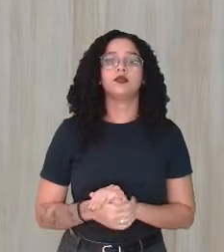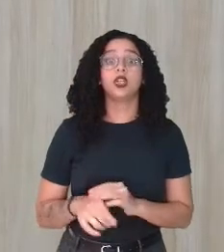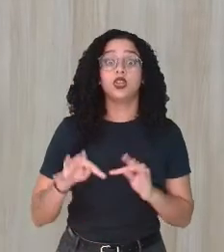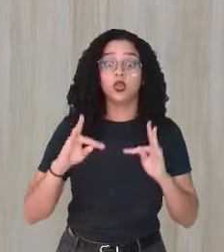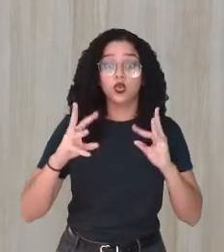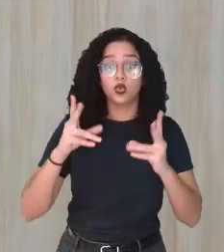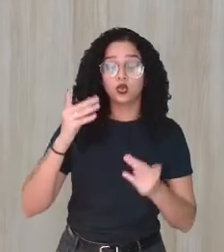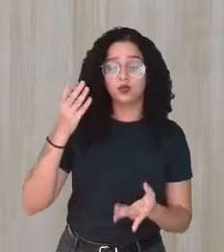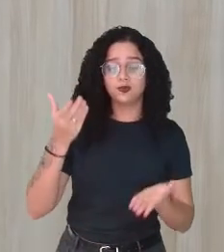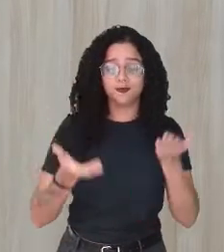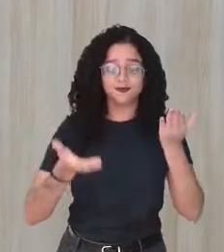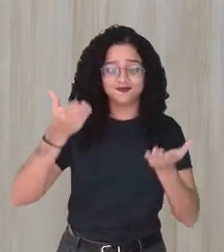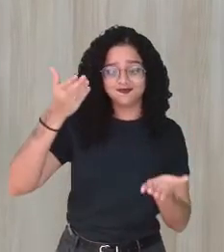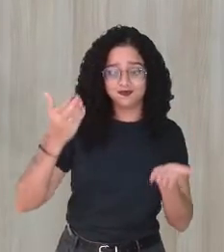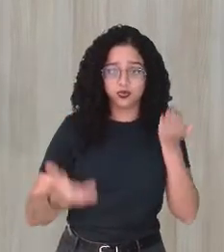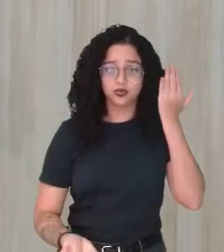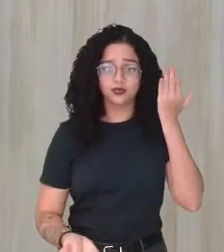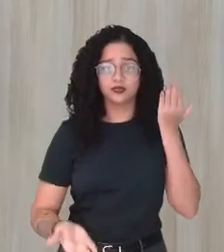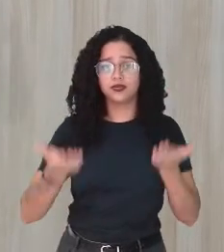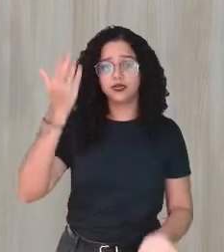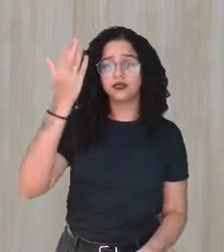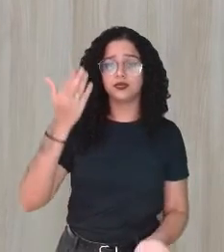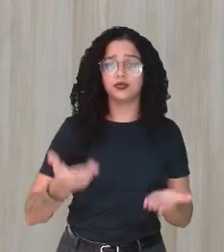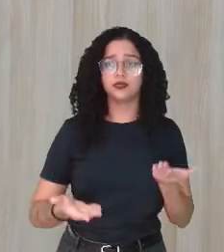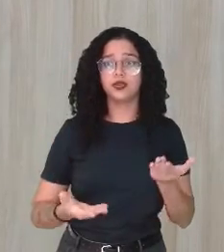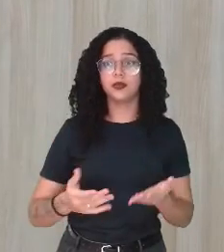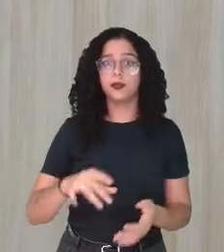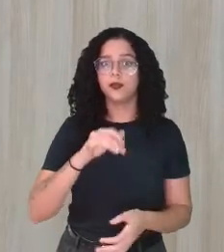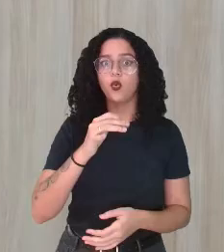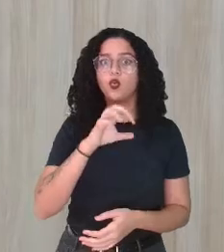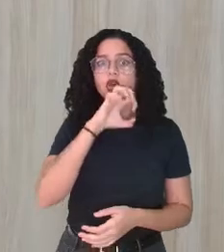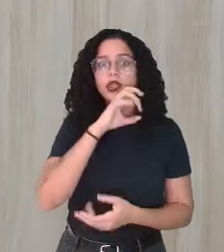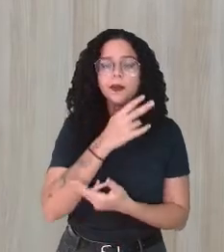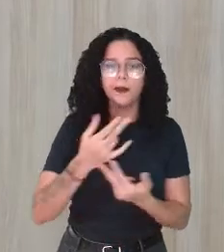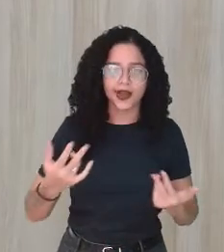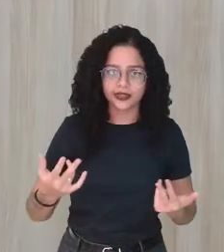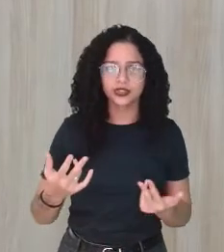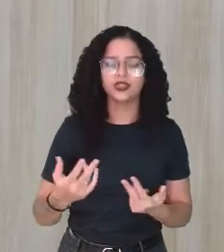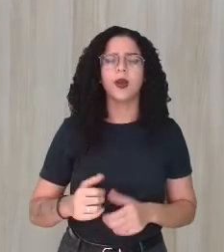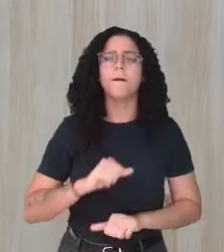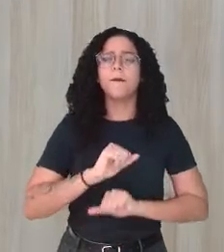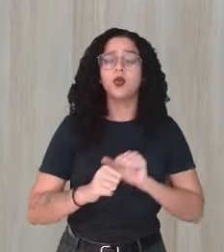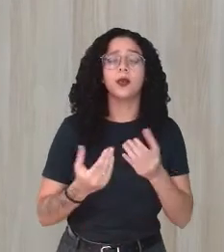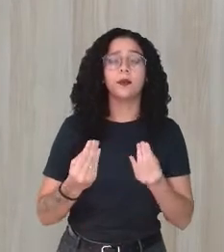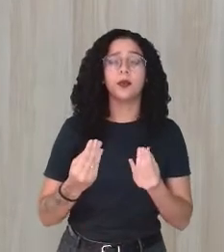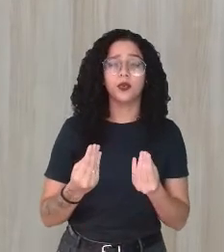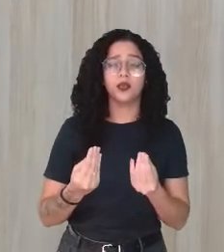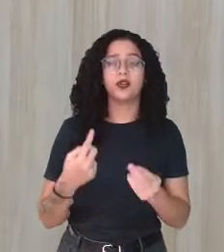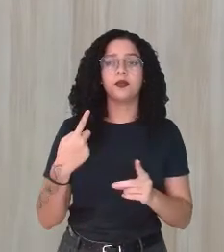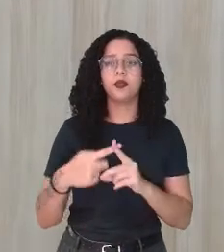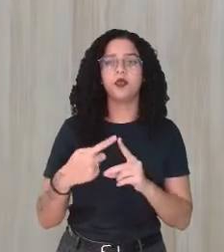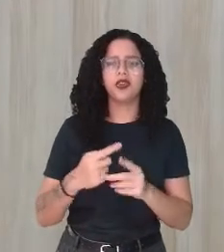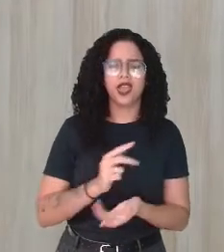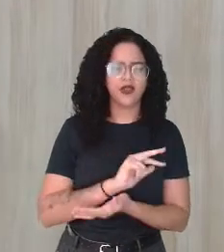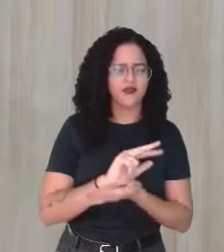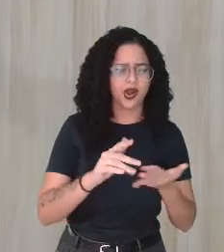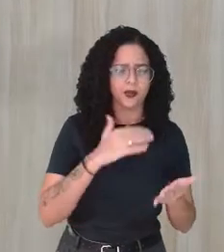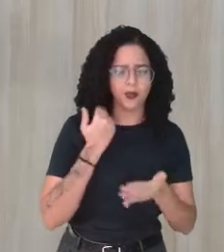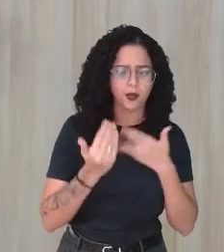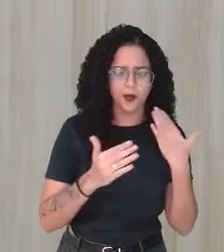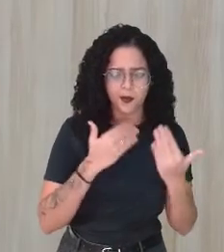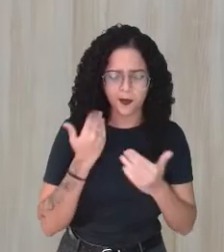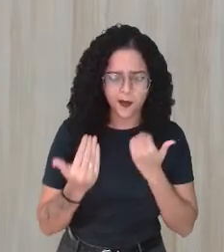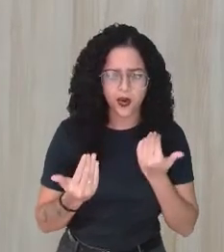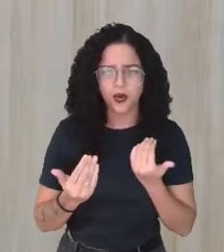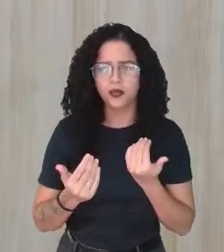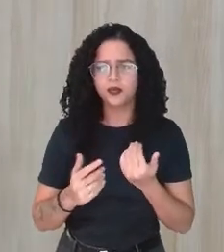tudo desequilibra bastante os seres vivos que estão ali, né? Muda muito, porque vários morrem no meio do caminho, né?